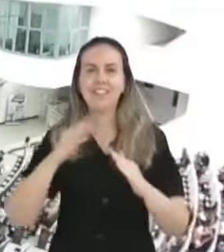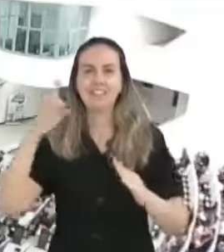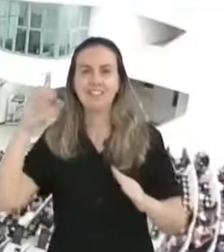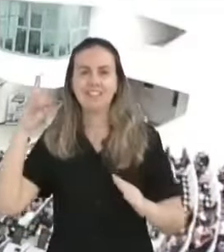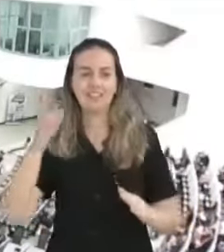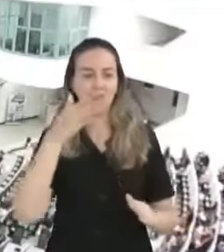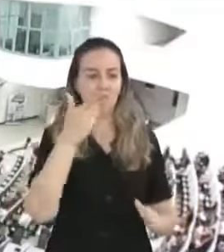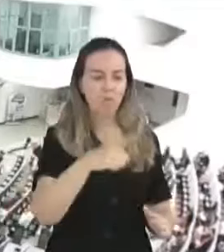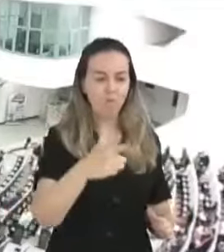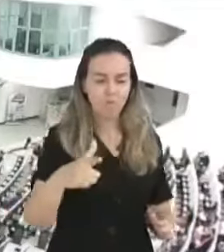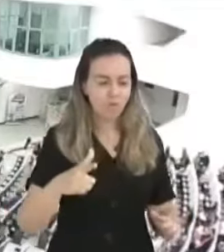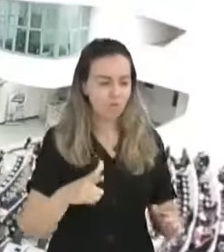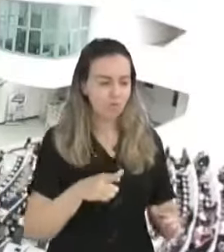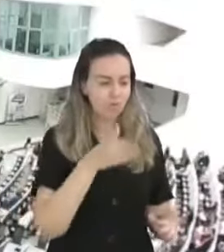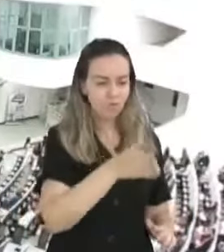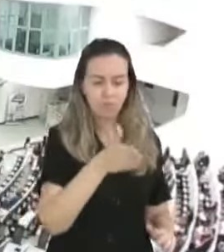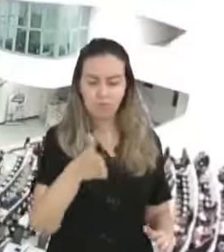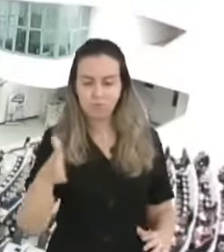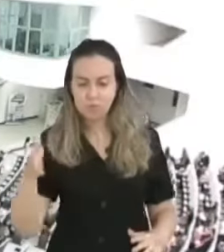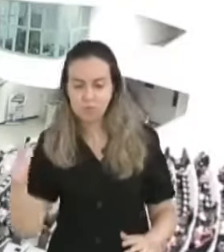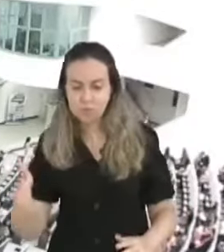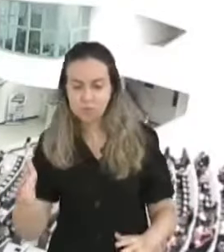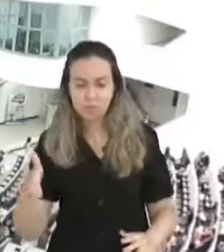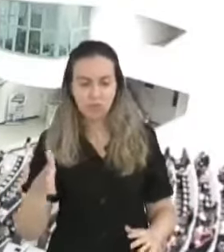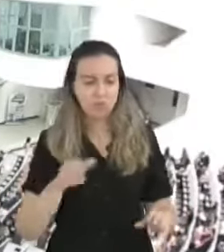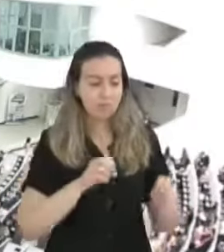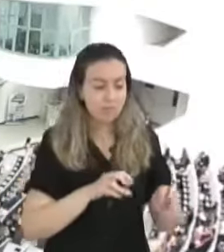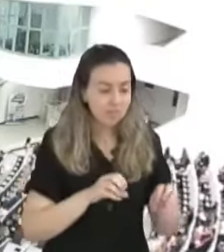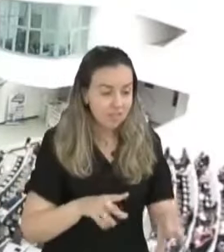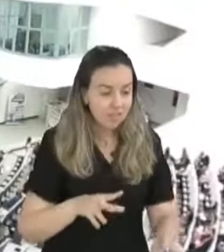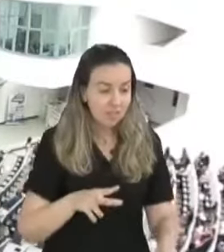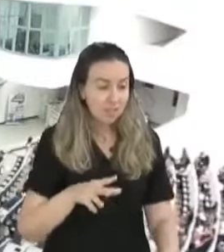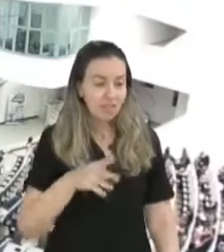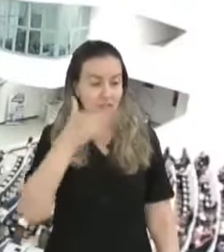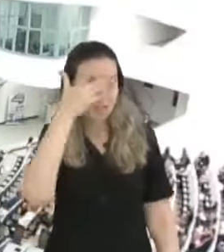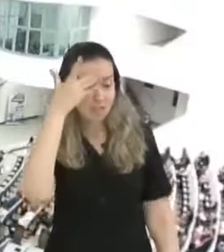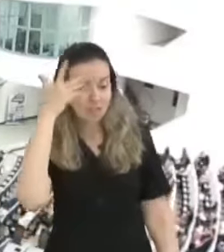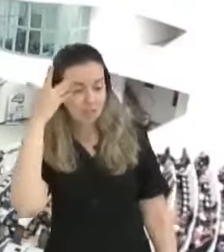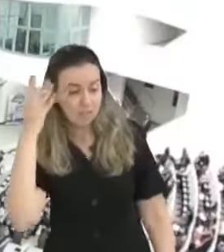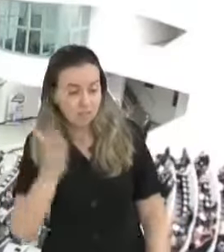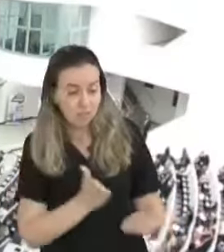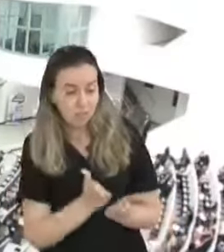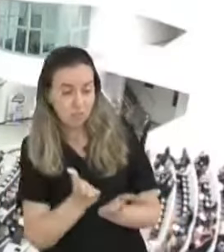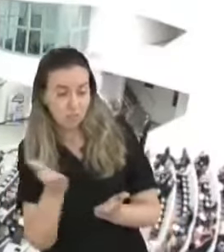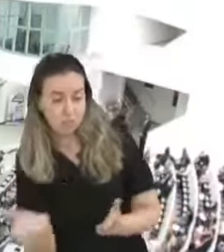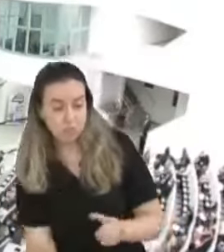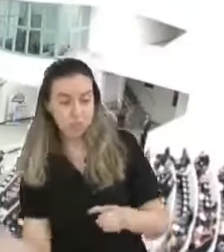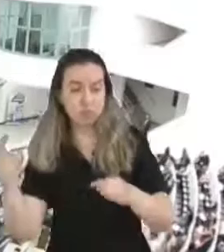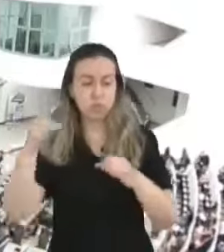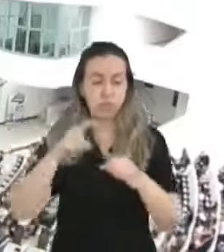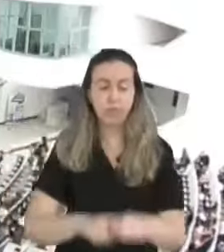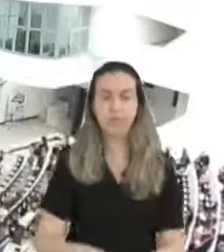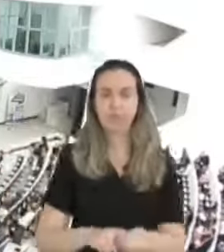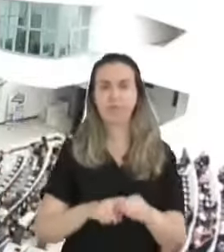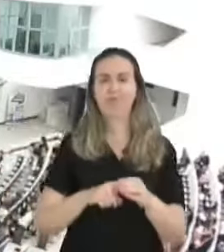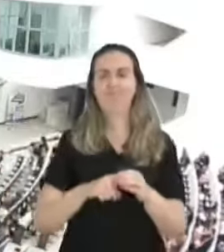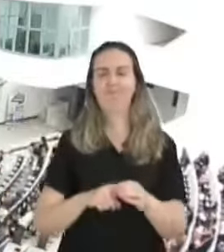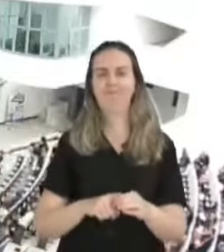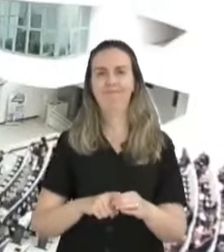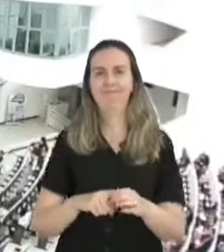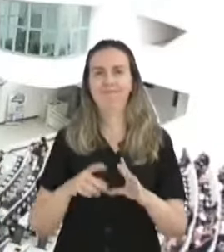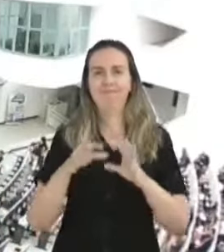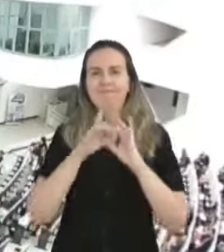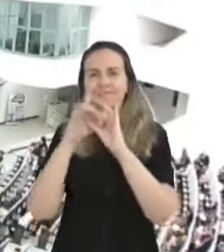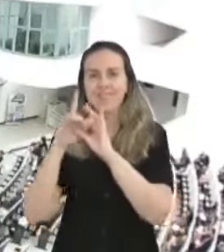os teus caminhos, e os pecadores se converterão a ti. Está escrito em Isaías,